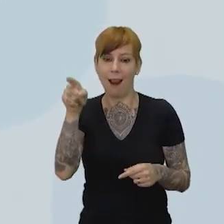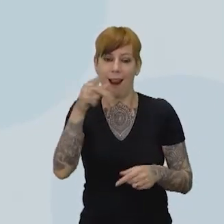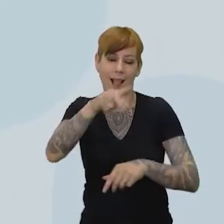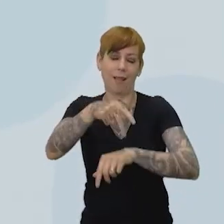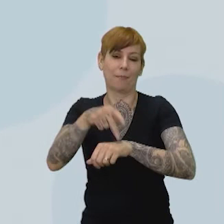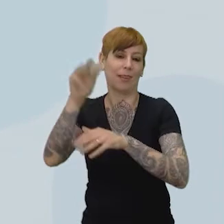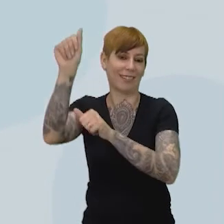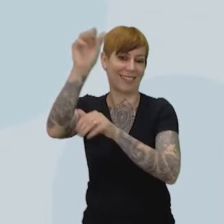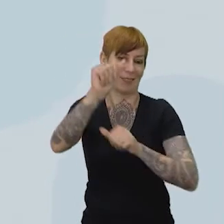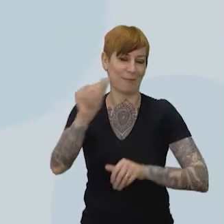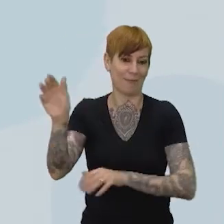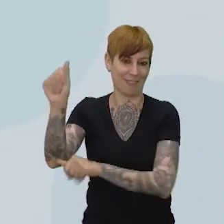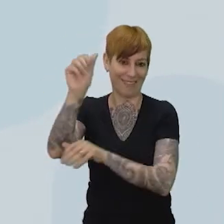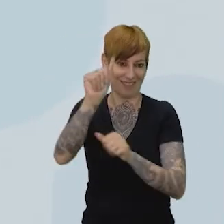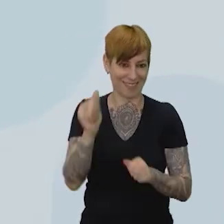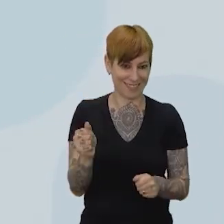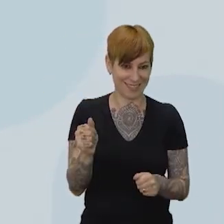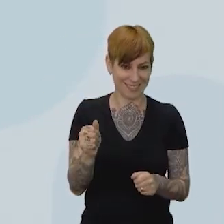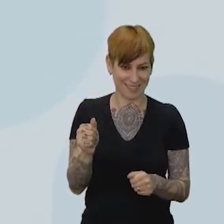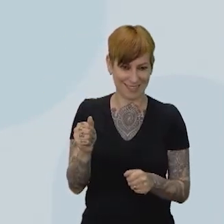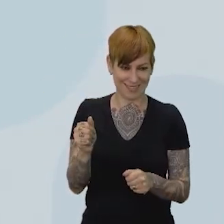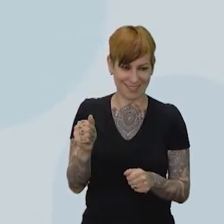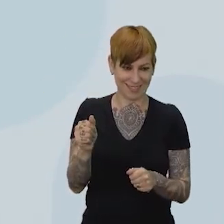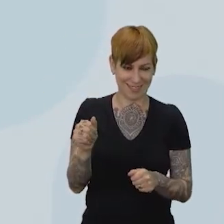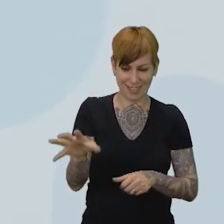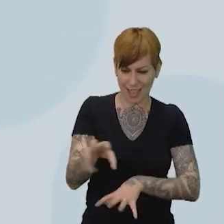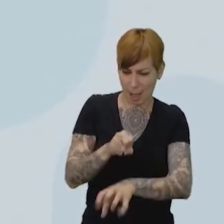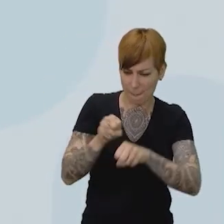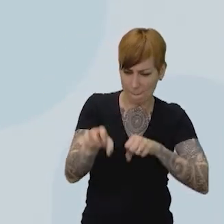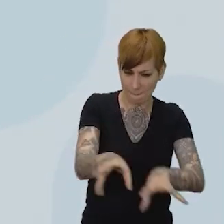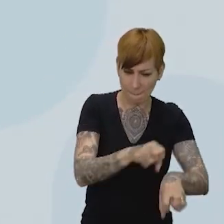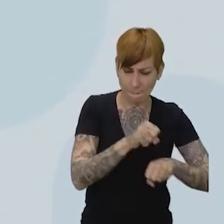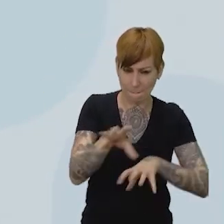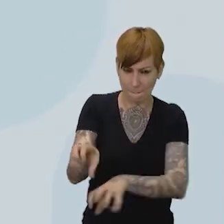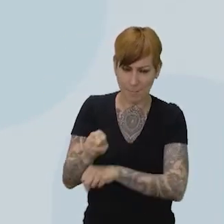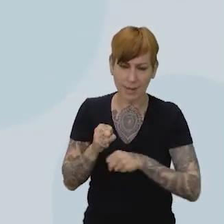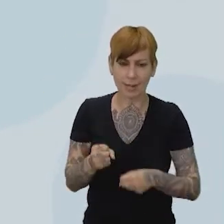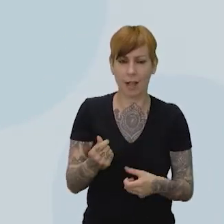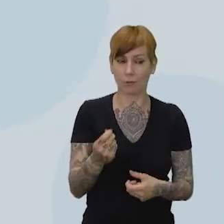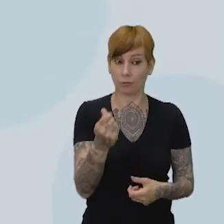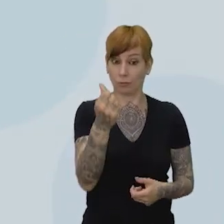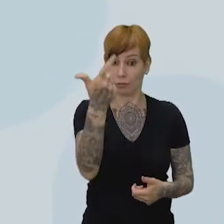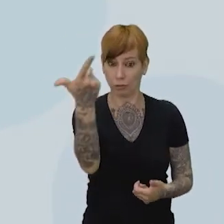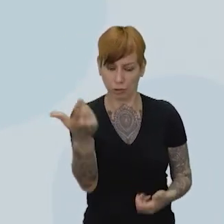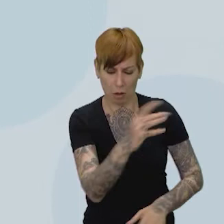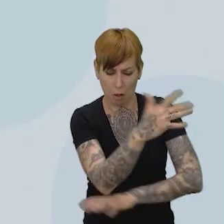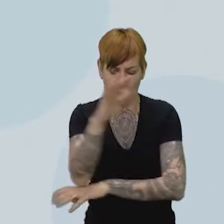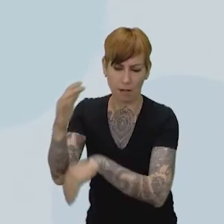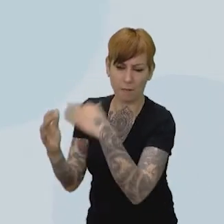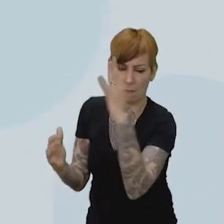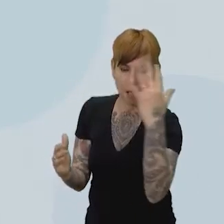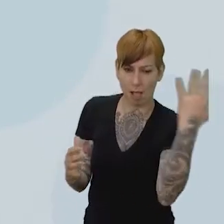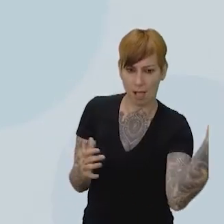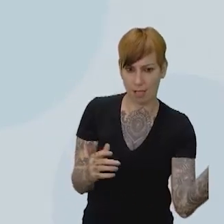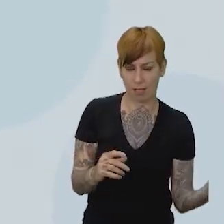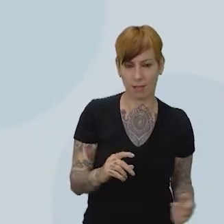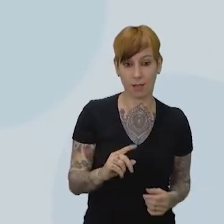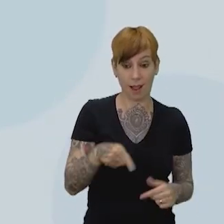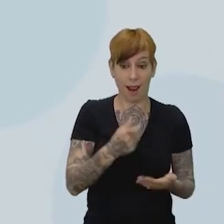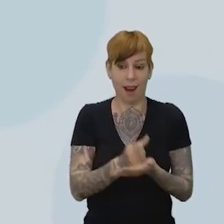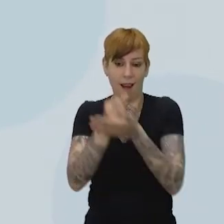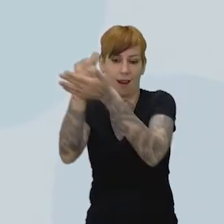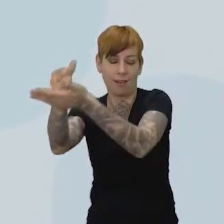Espanha através de uma exploração predatória, não só dos recursos naturais, mas também